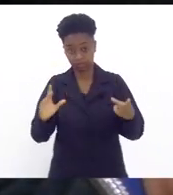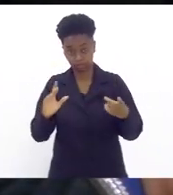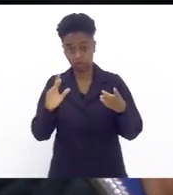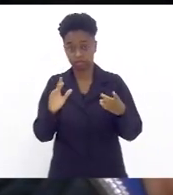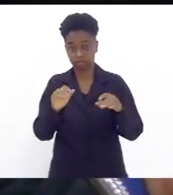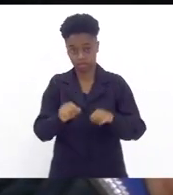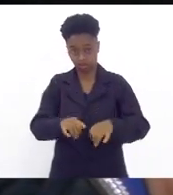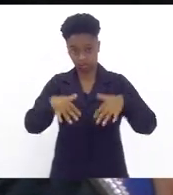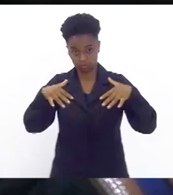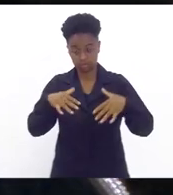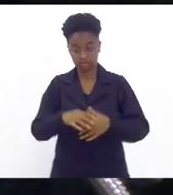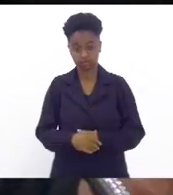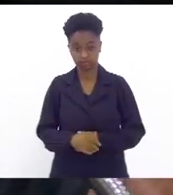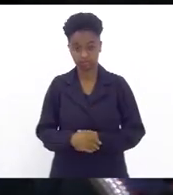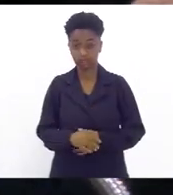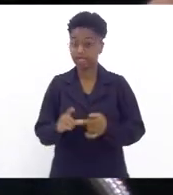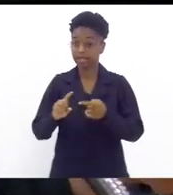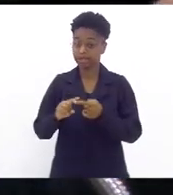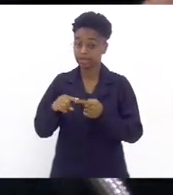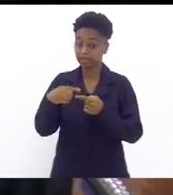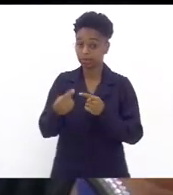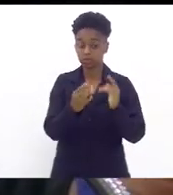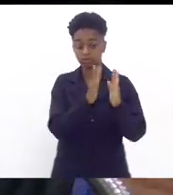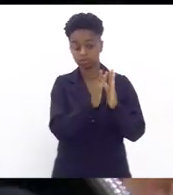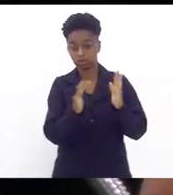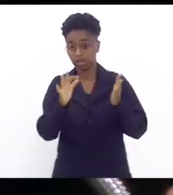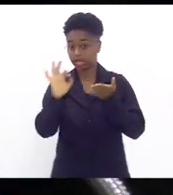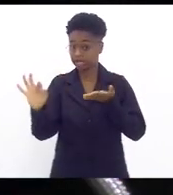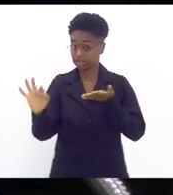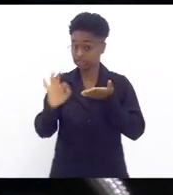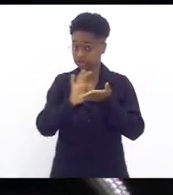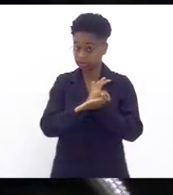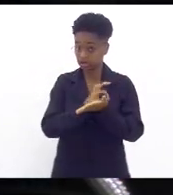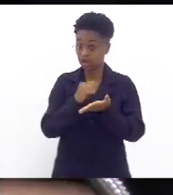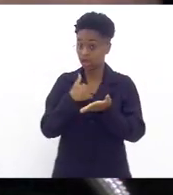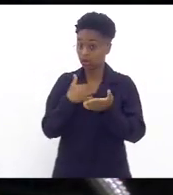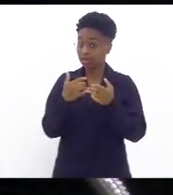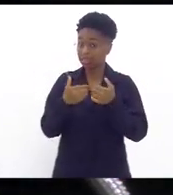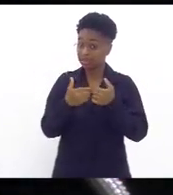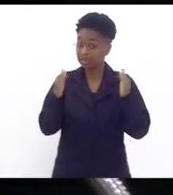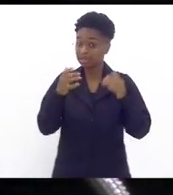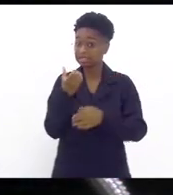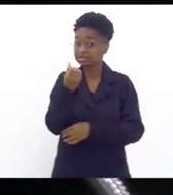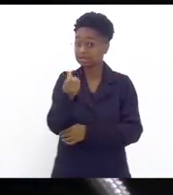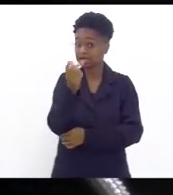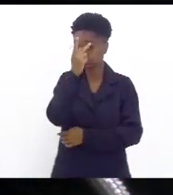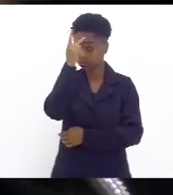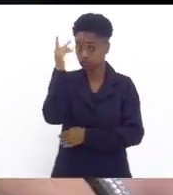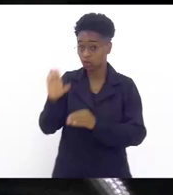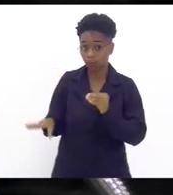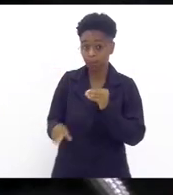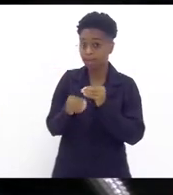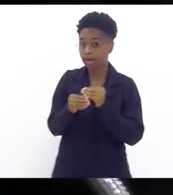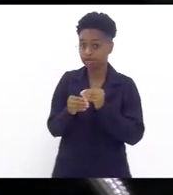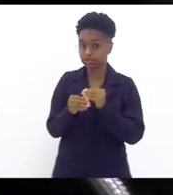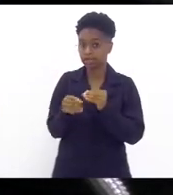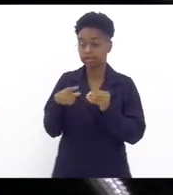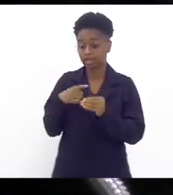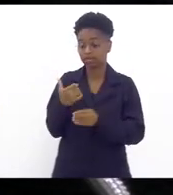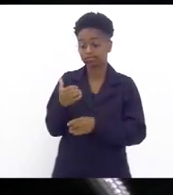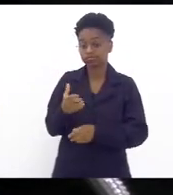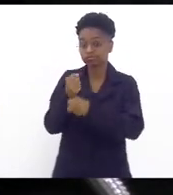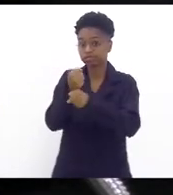uma audiência pública durante o processo de inscrição eu abri para mais seis inscrições além das 10